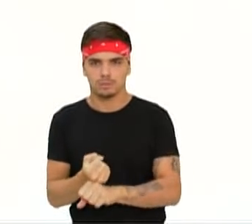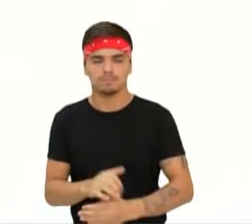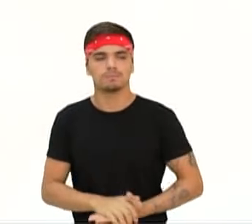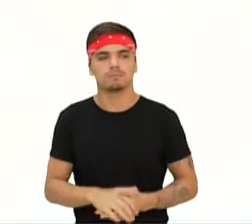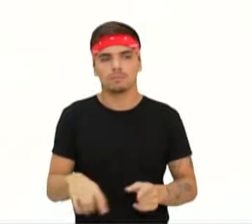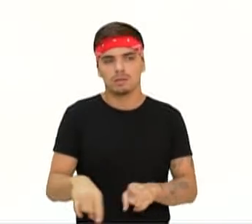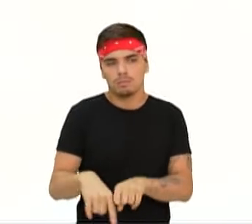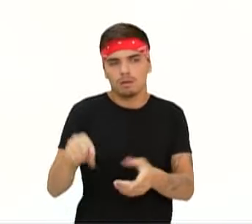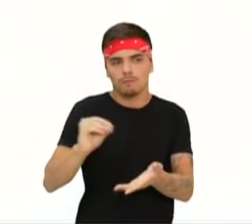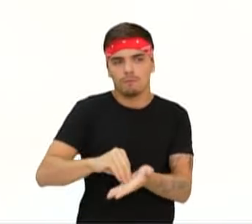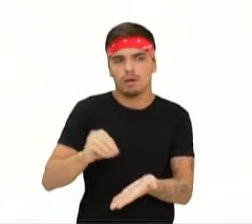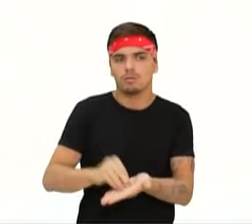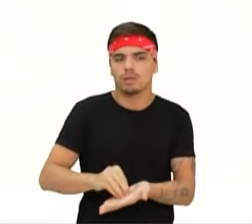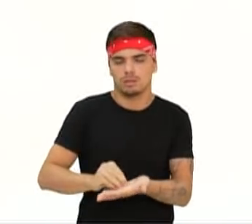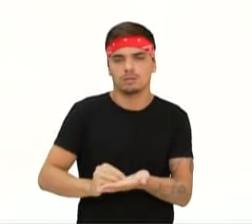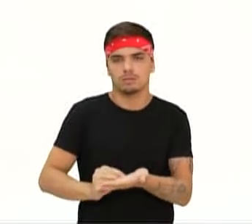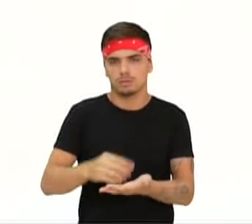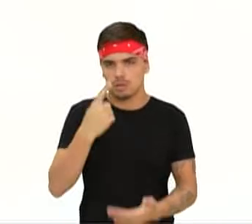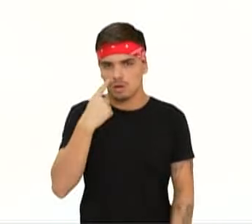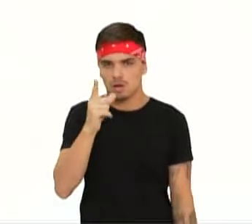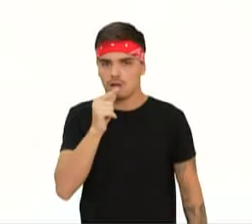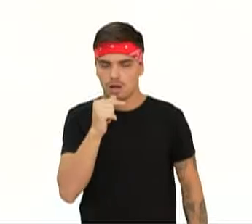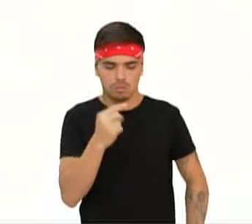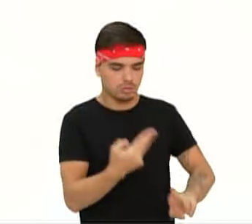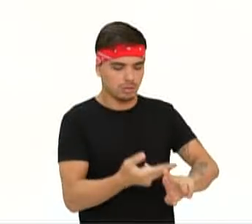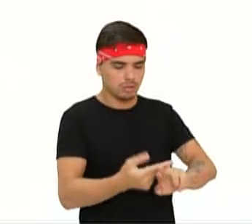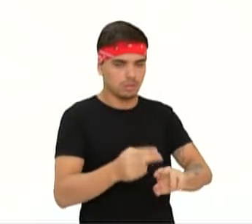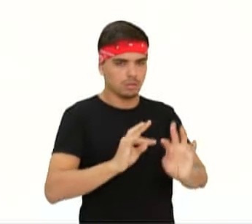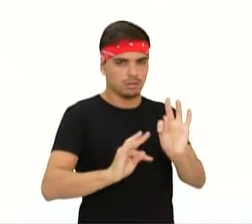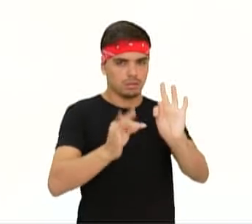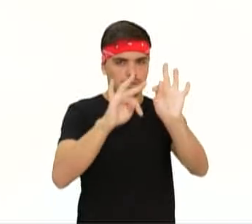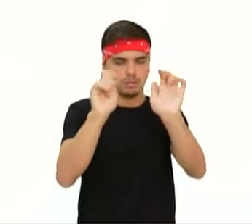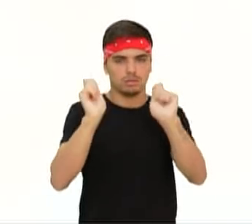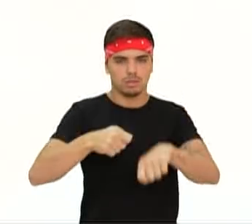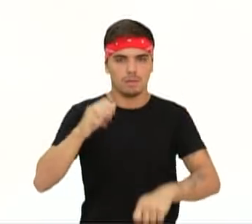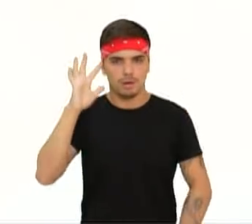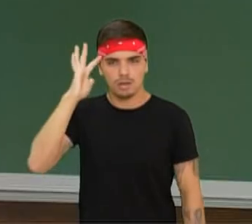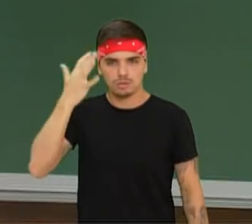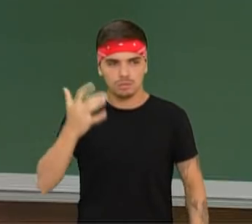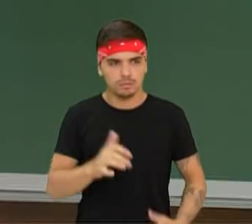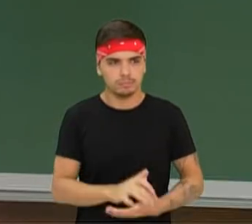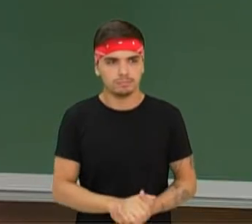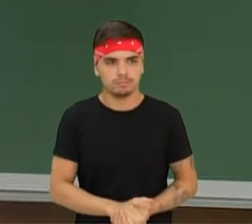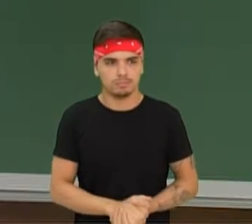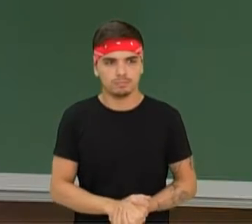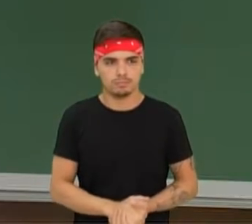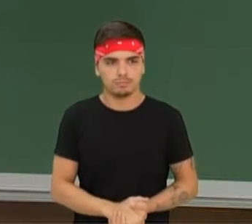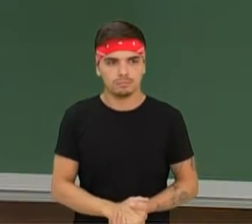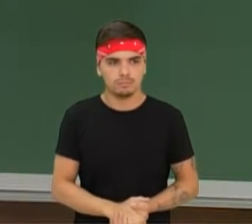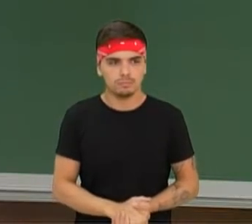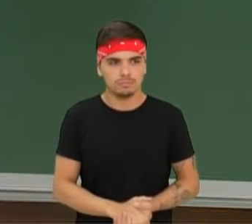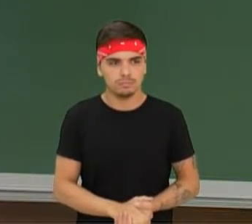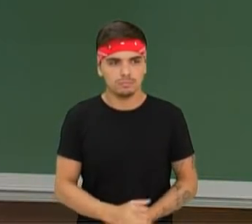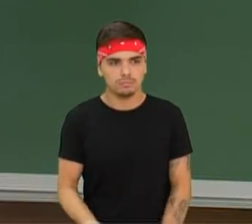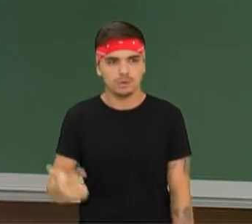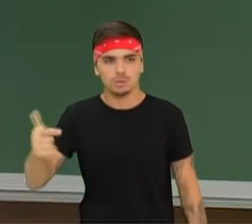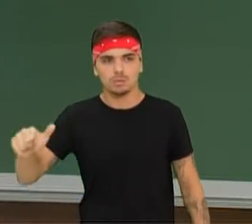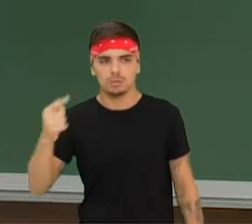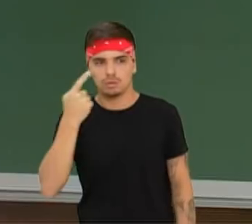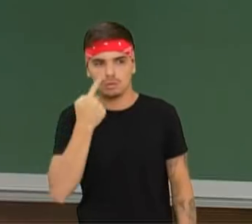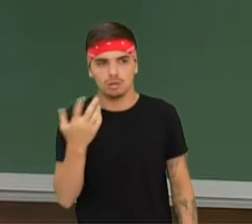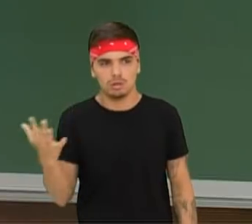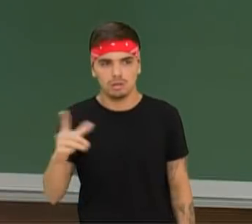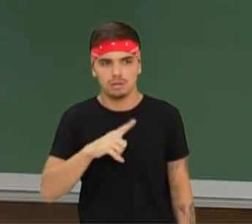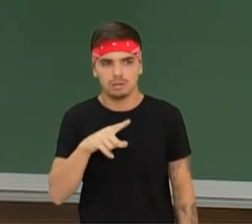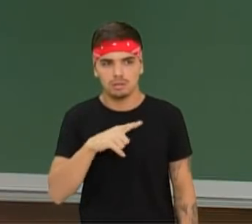a falta de água, com o uso da tecnologia, pode ser resolvido pelo homem. Por um outro lado, nós